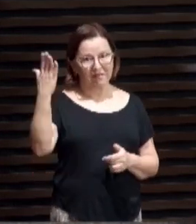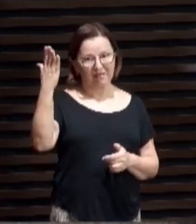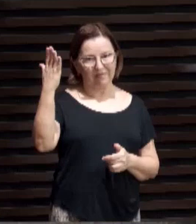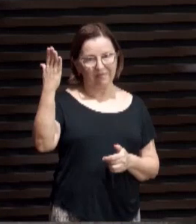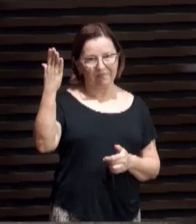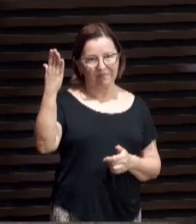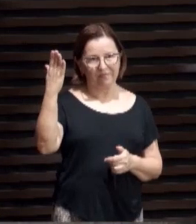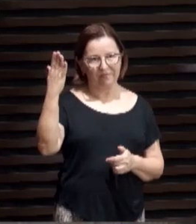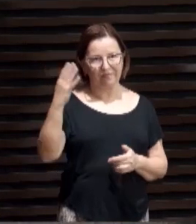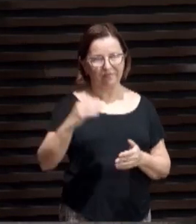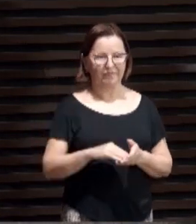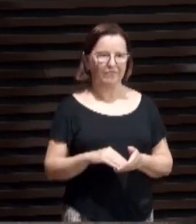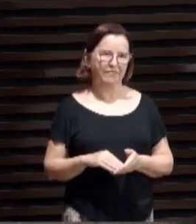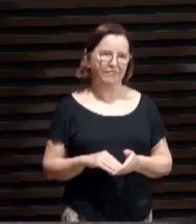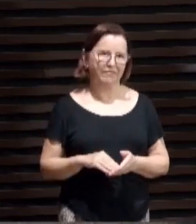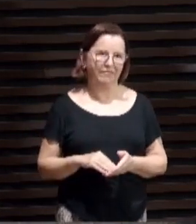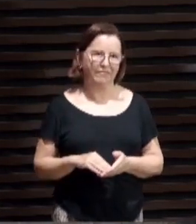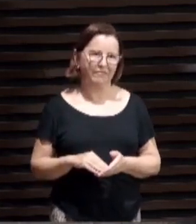A turma que está no topo